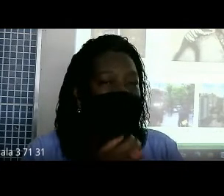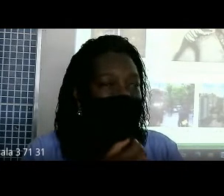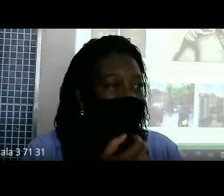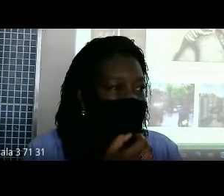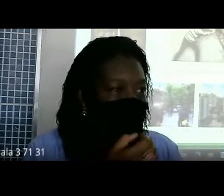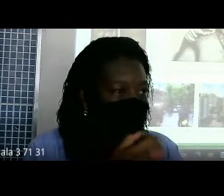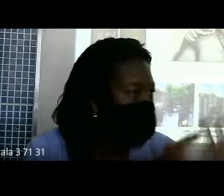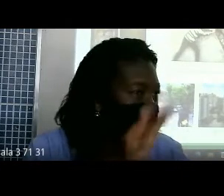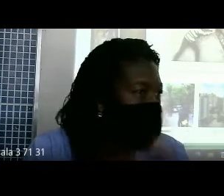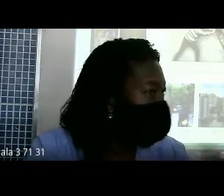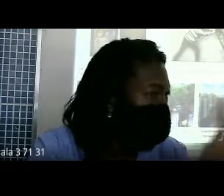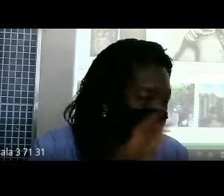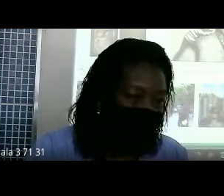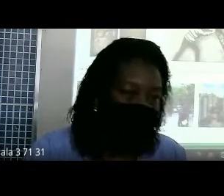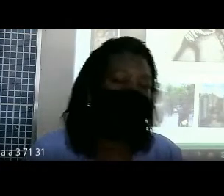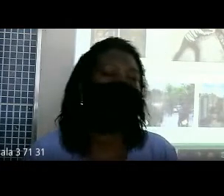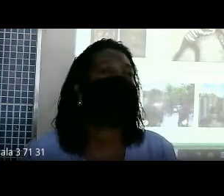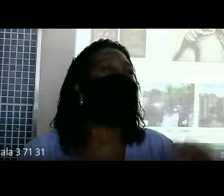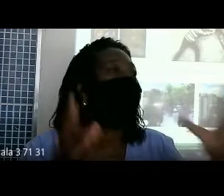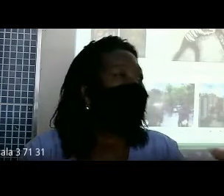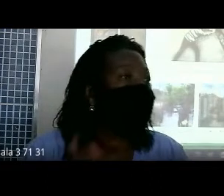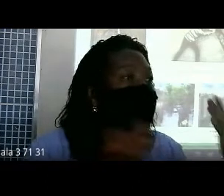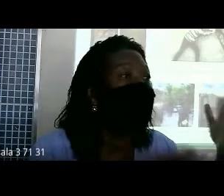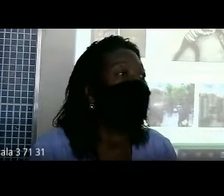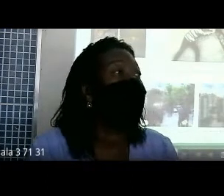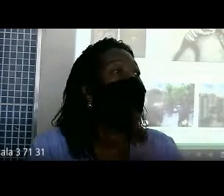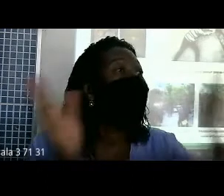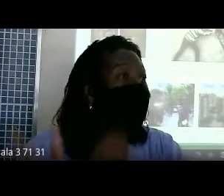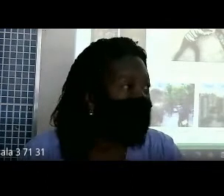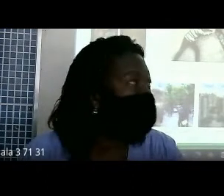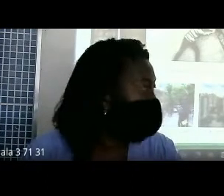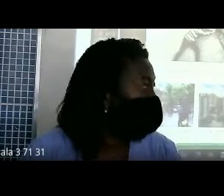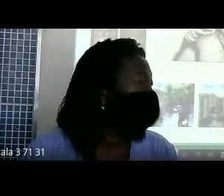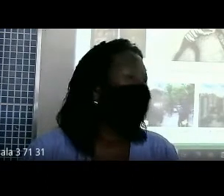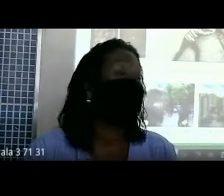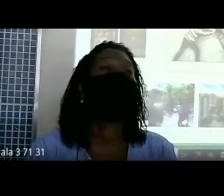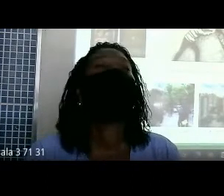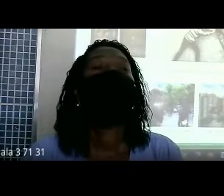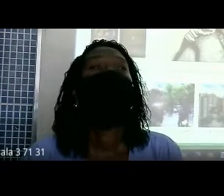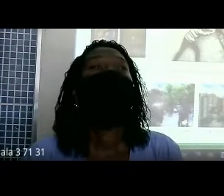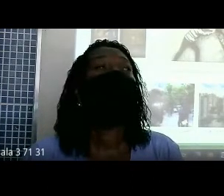Depois vocês veem em casa, gente, Coringa, a hora que vocês quiserem, tá? Se eu colocar aqui, a gente vai perder o foco, tá?